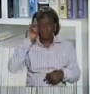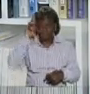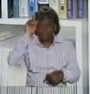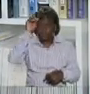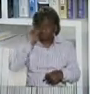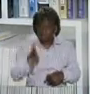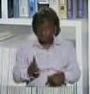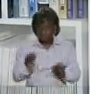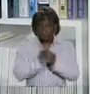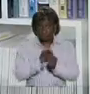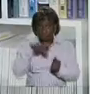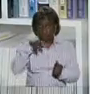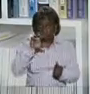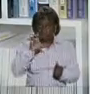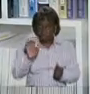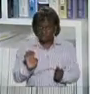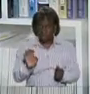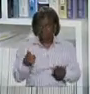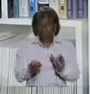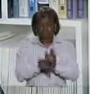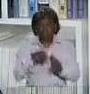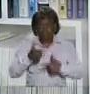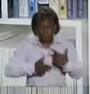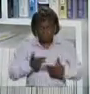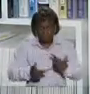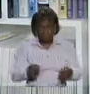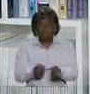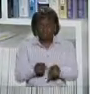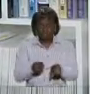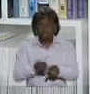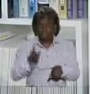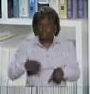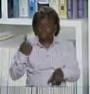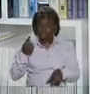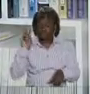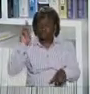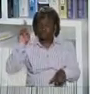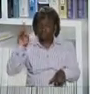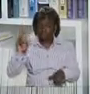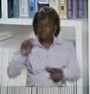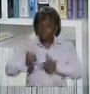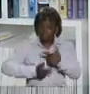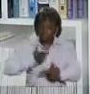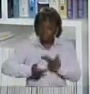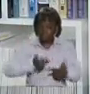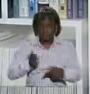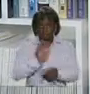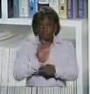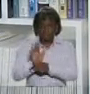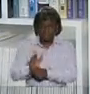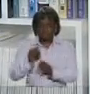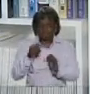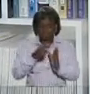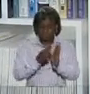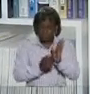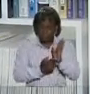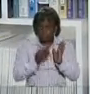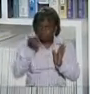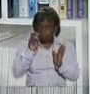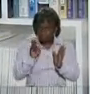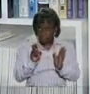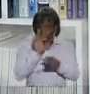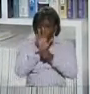diretoria executiva, junto com o ICE, da Força Tarefa, quanto é um desses atores que está executando essas